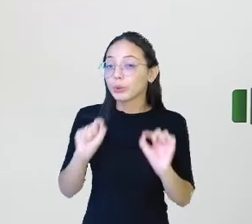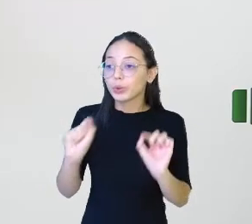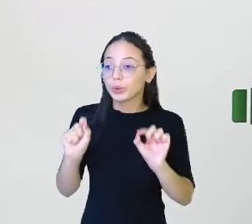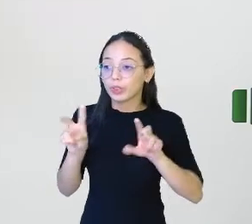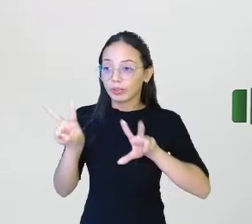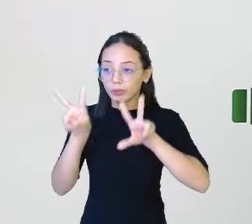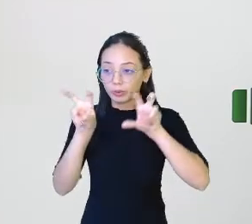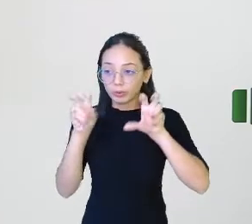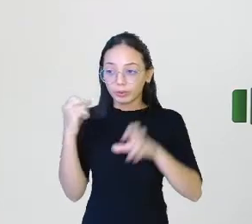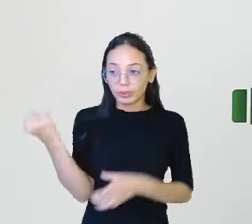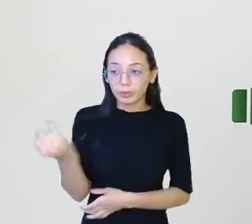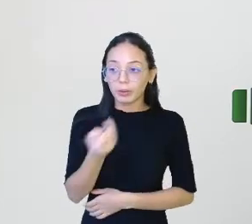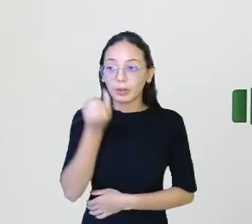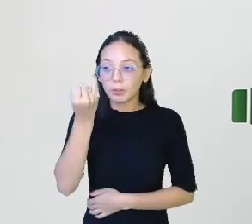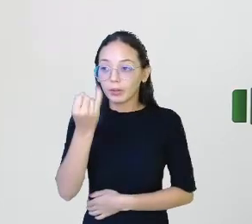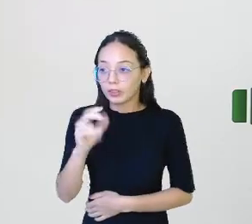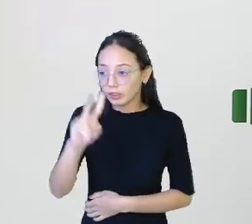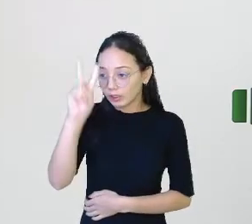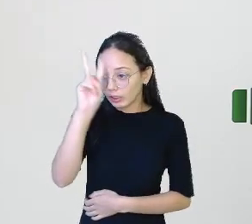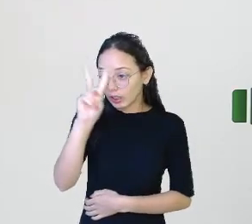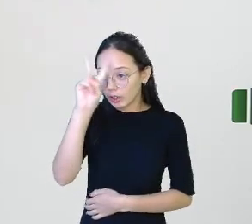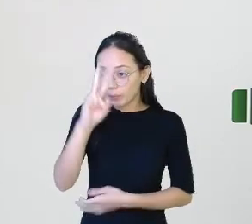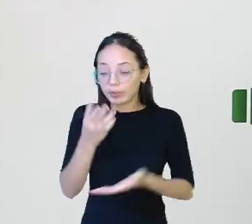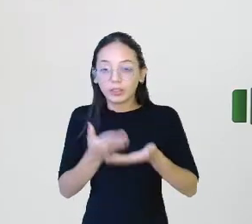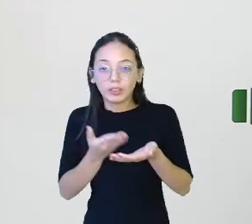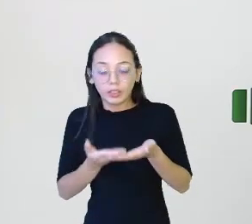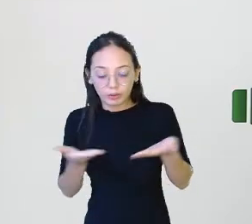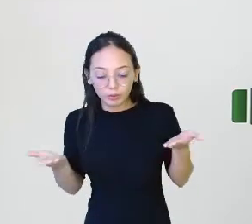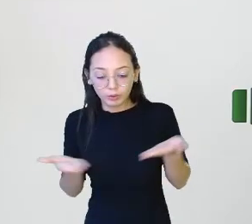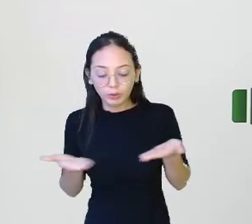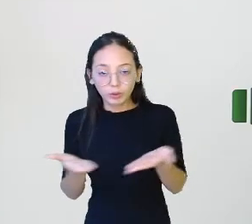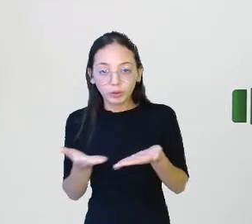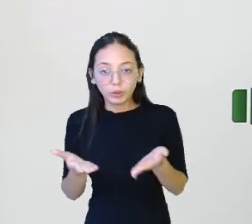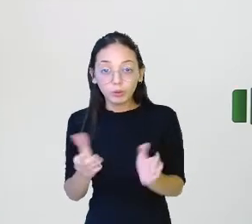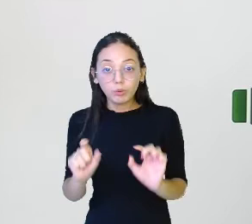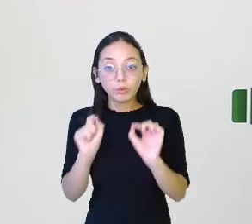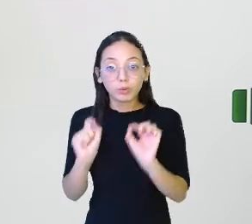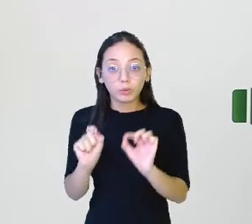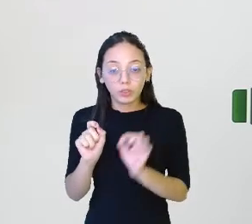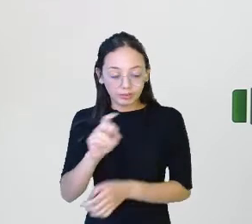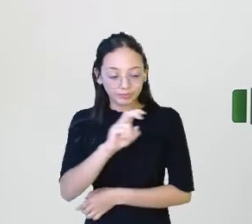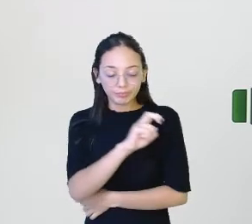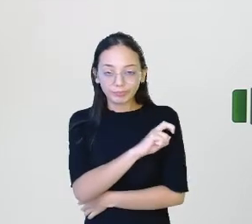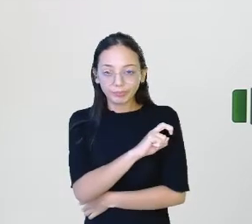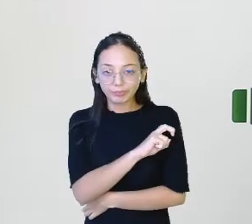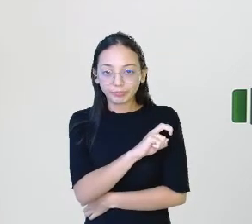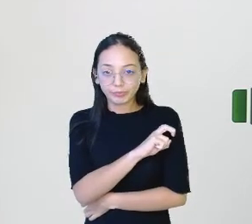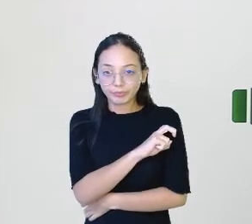muito importante. Lembrando que a nossa aula de hoje será para os quintos anos.